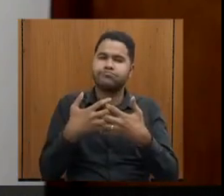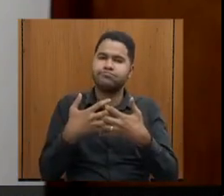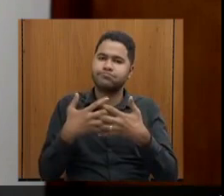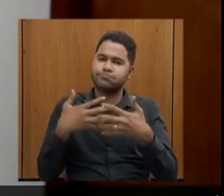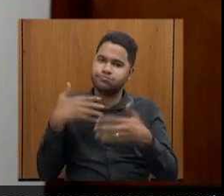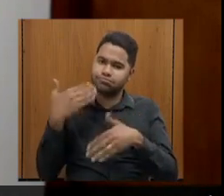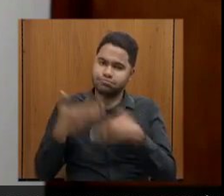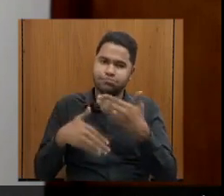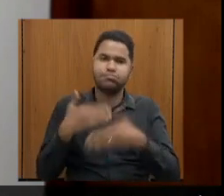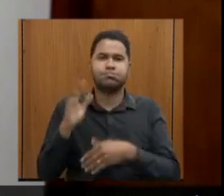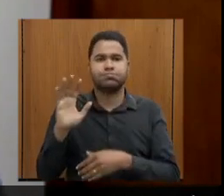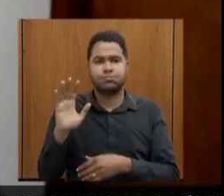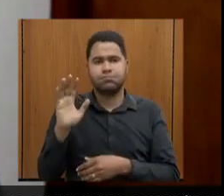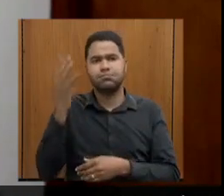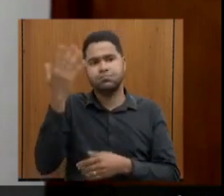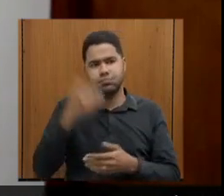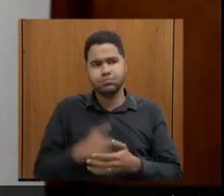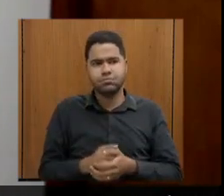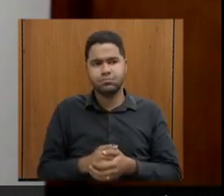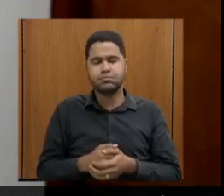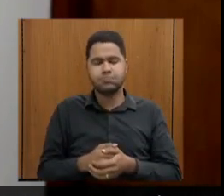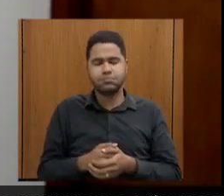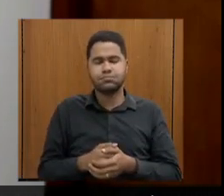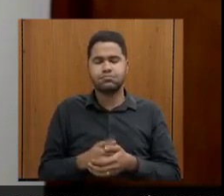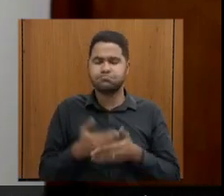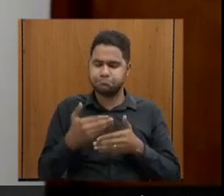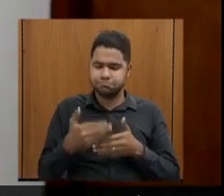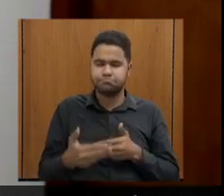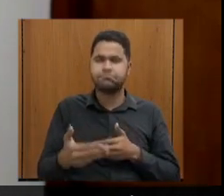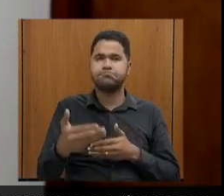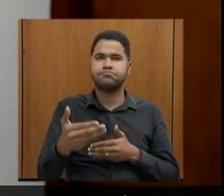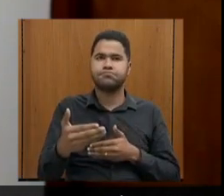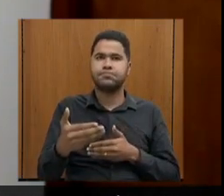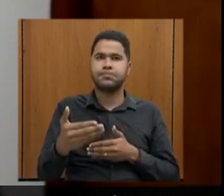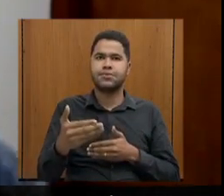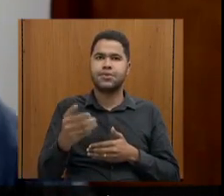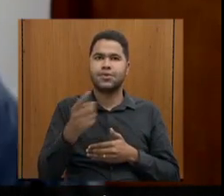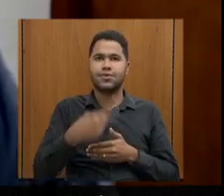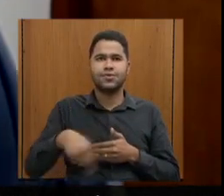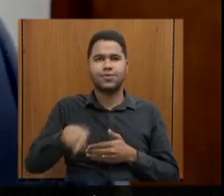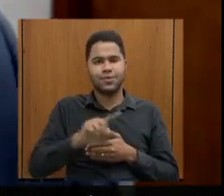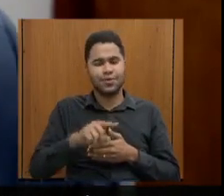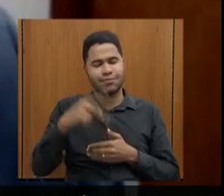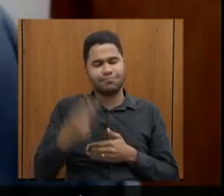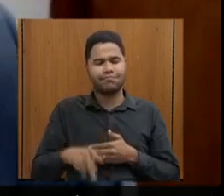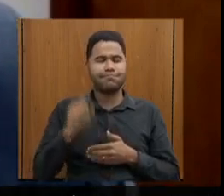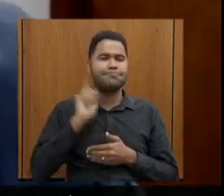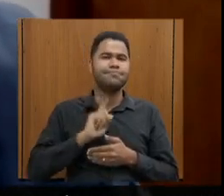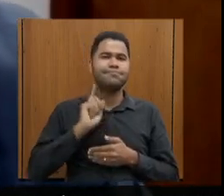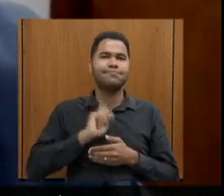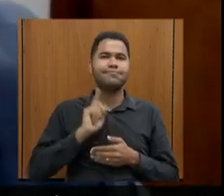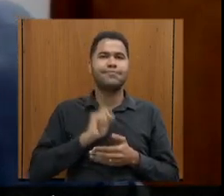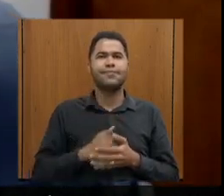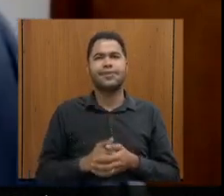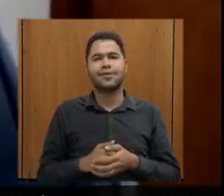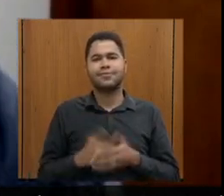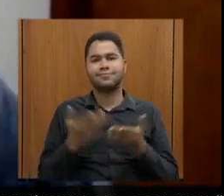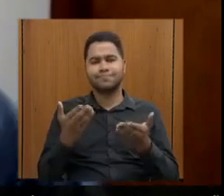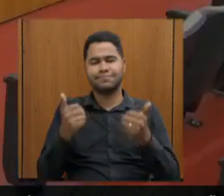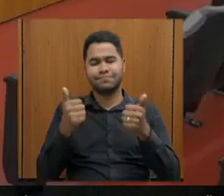é estão acontecendo e magni o mais famoso pela frente o que é o será do nosso grande estado de Minas Gerais cada vez que vai